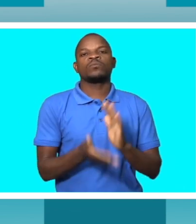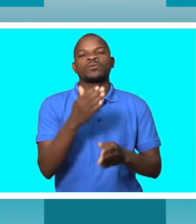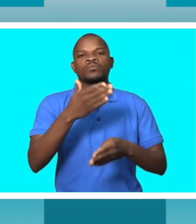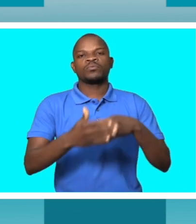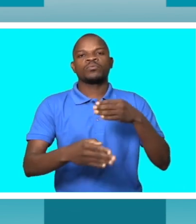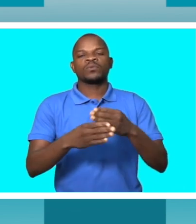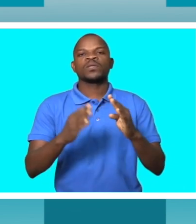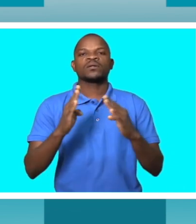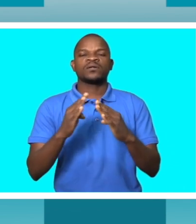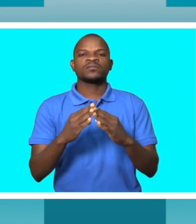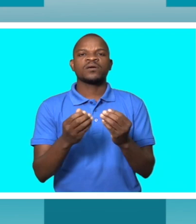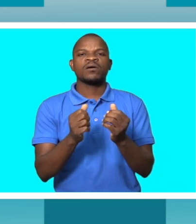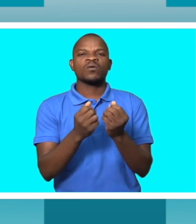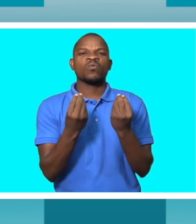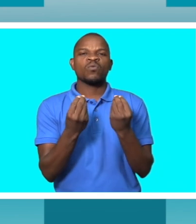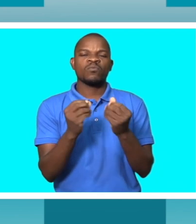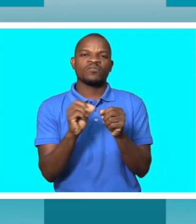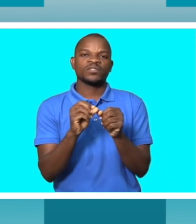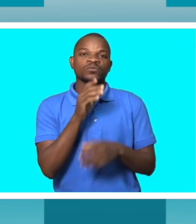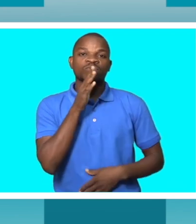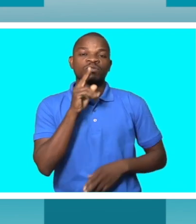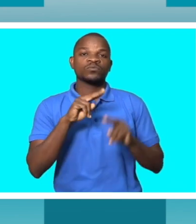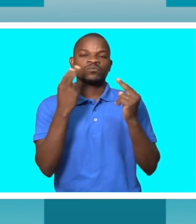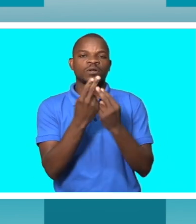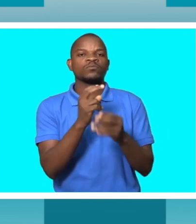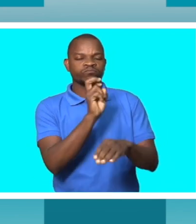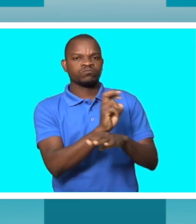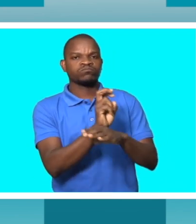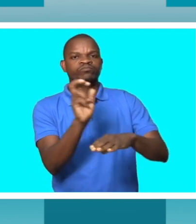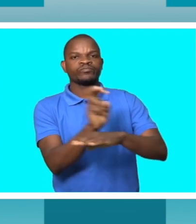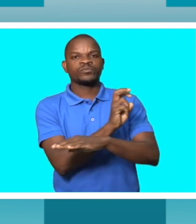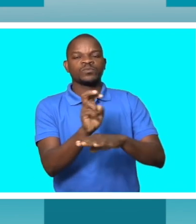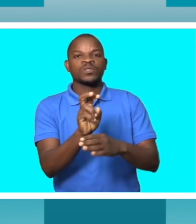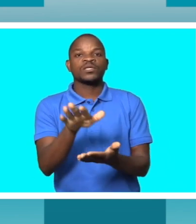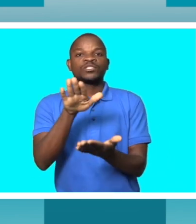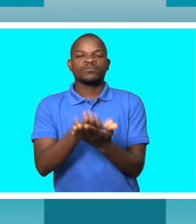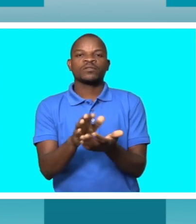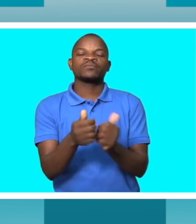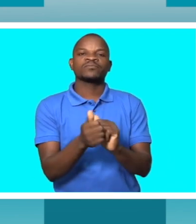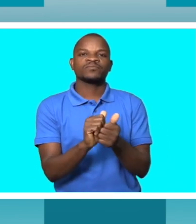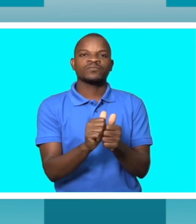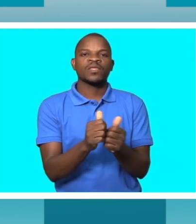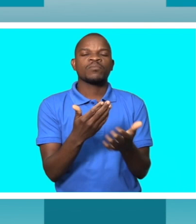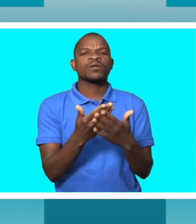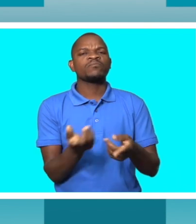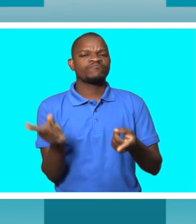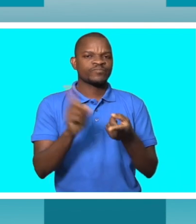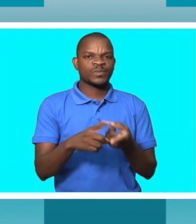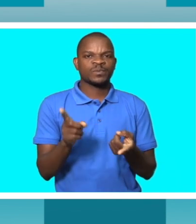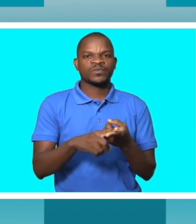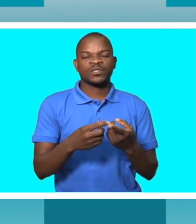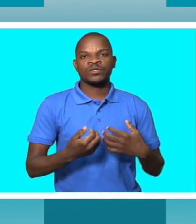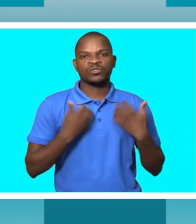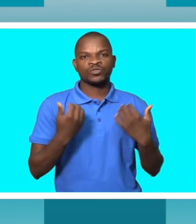casas, a idealidade está cautelada a situação de reservar os recintos desportivos para que haja